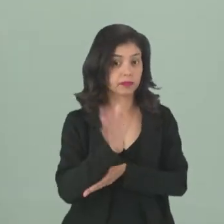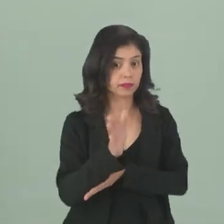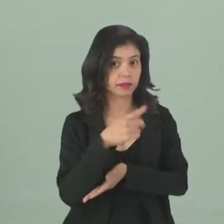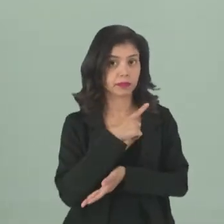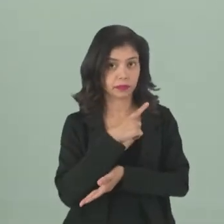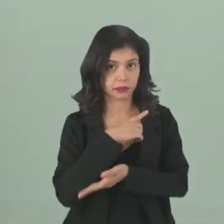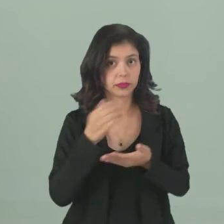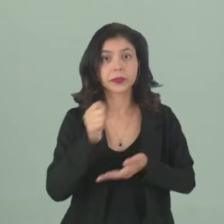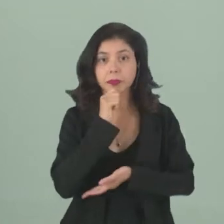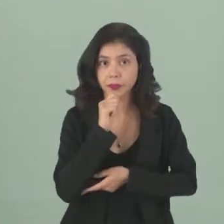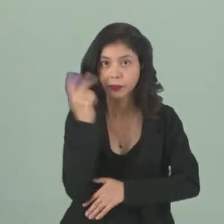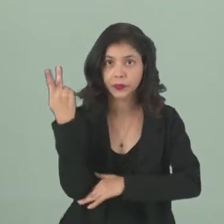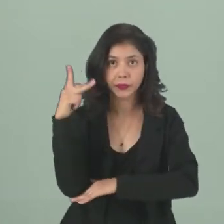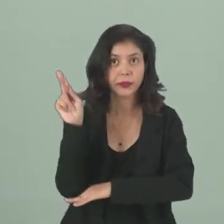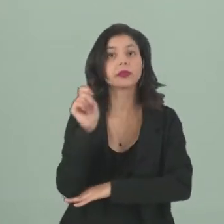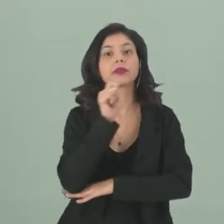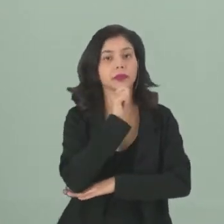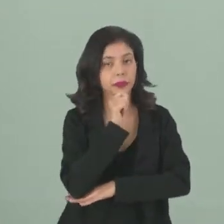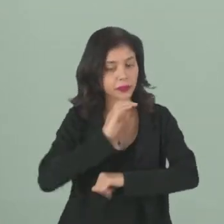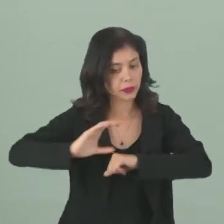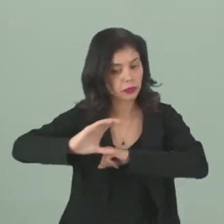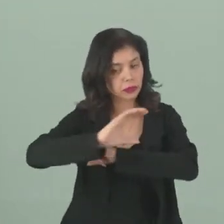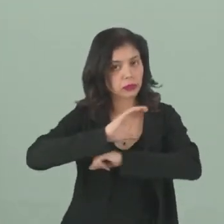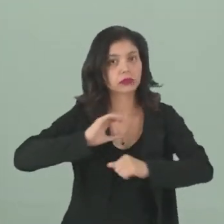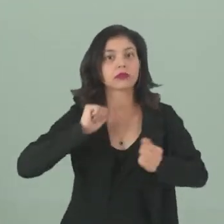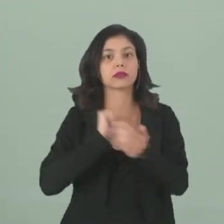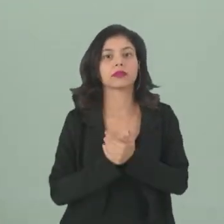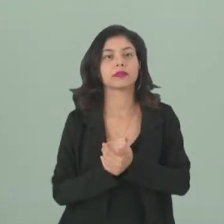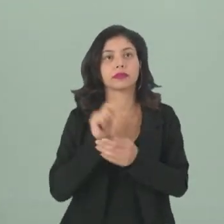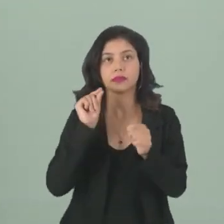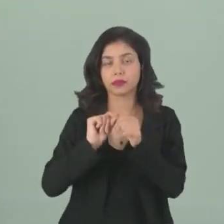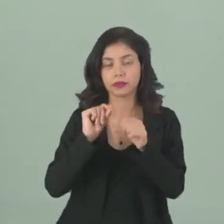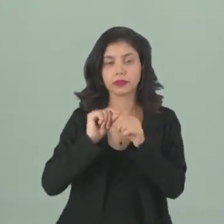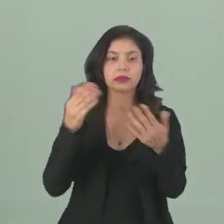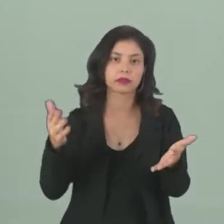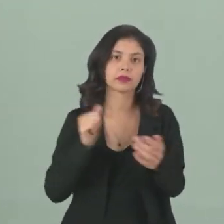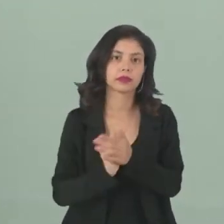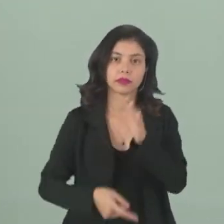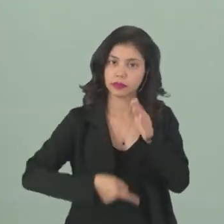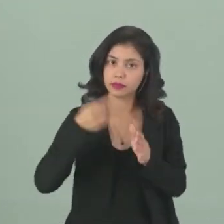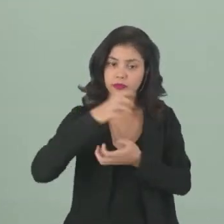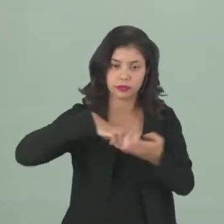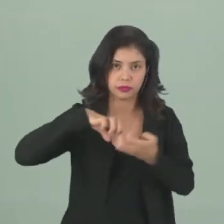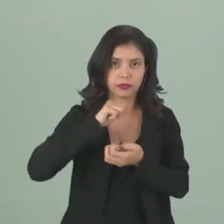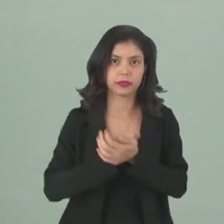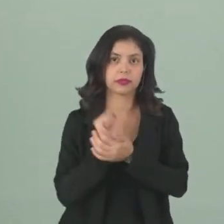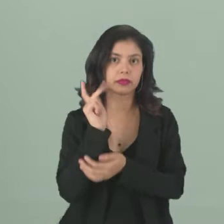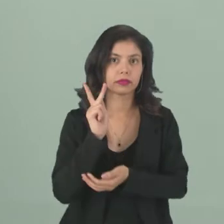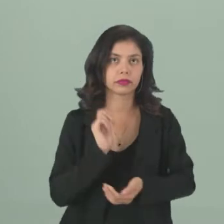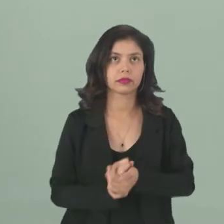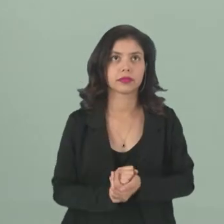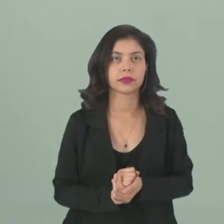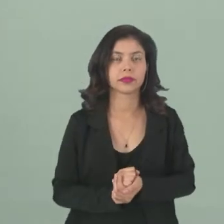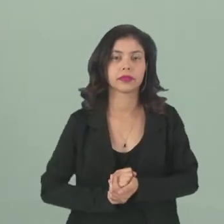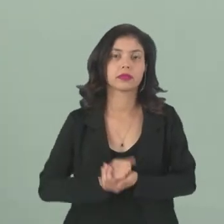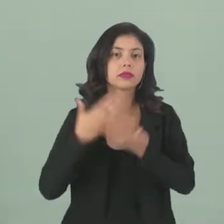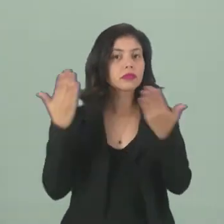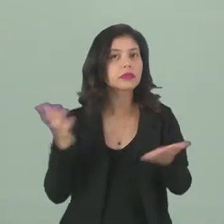que, ainda nesse período, a Constituição vigente era a Constituição da Primeira República, certo? Da República